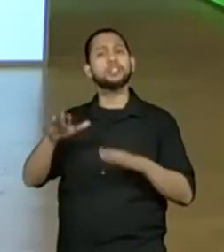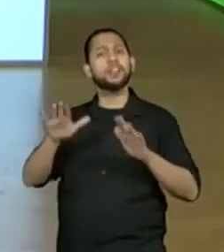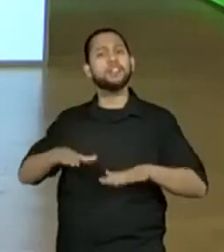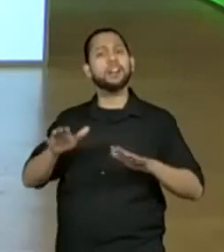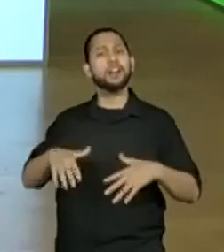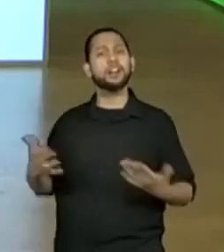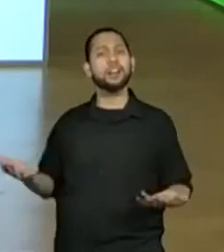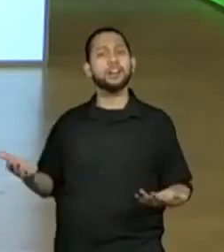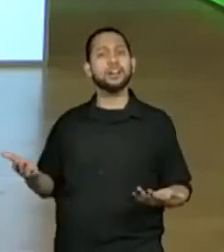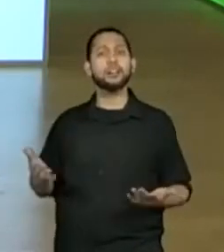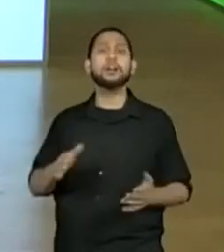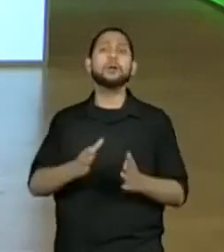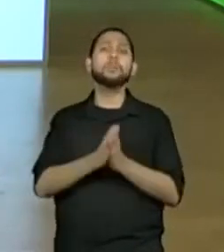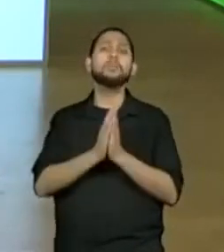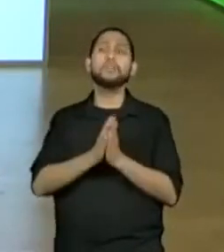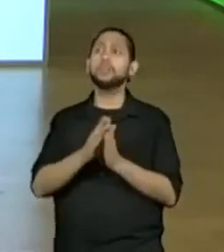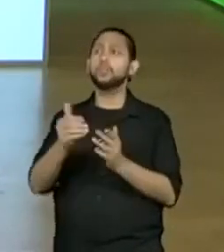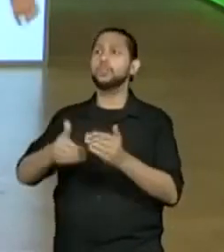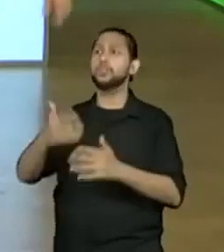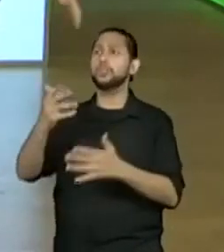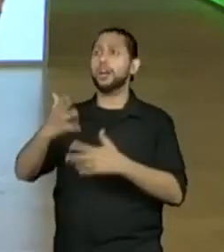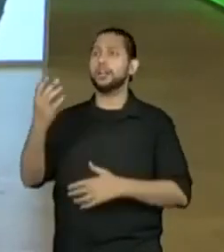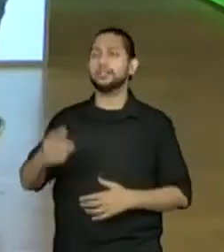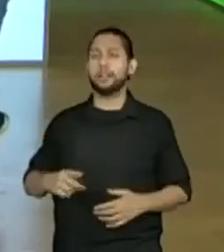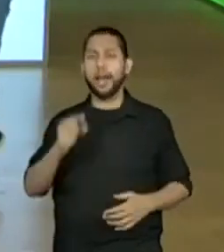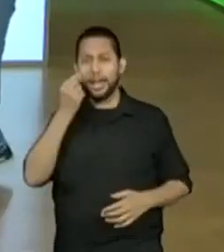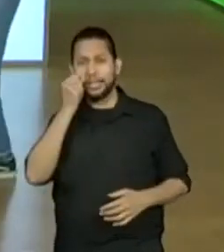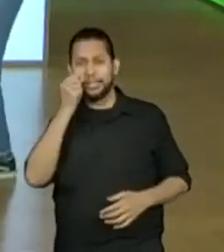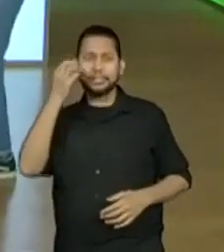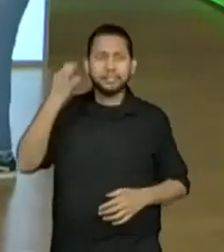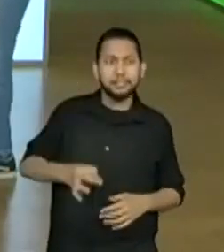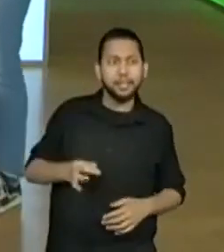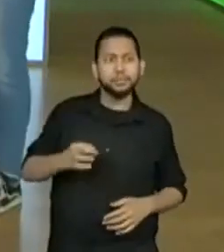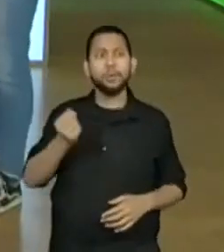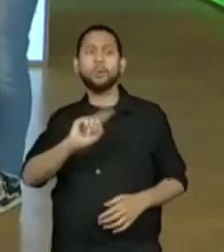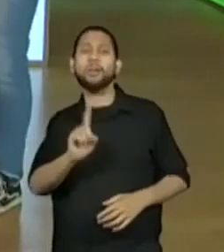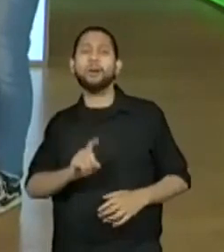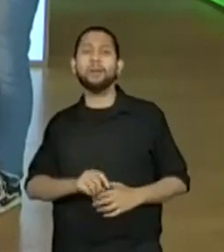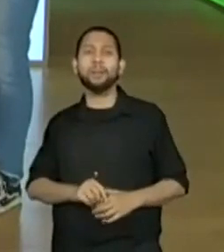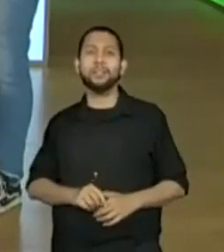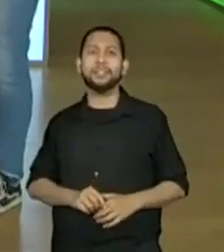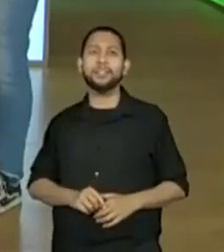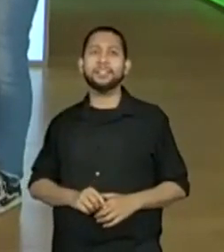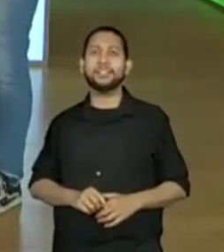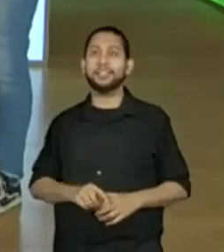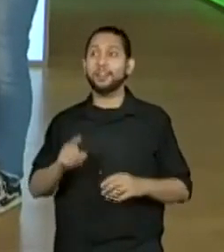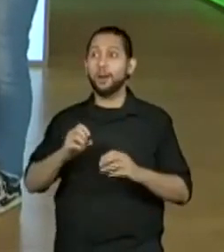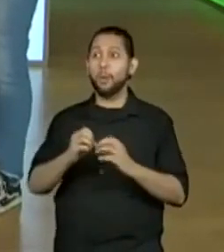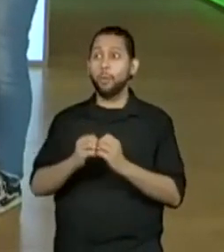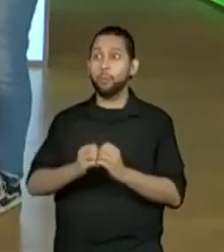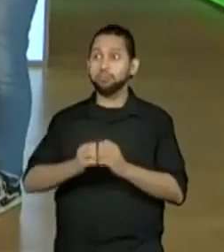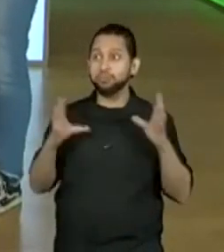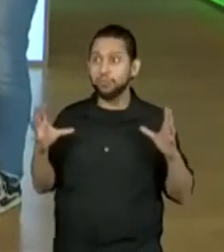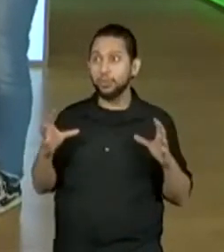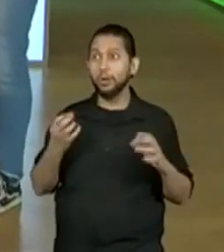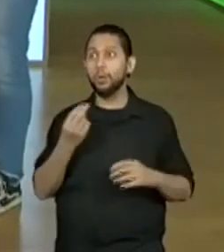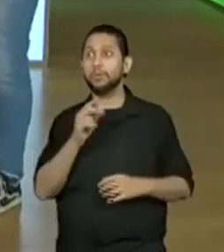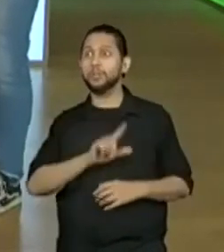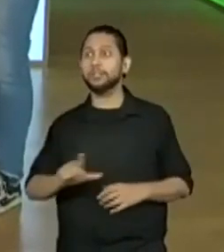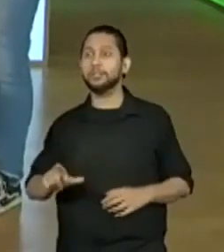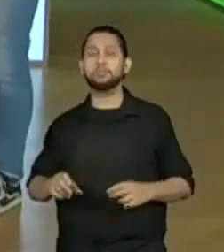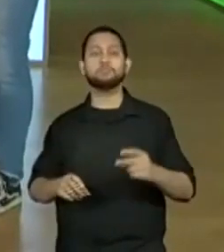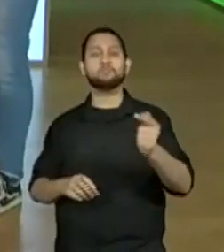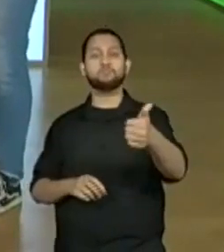alegria. Galera, coloca no chat se a Pro Aline vai acertar agora. Não vou acertar a bomba, vou acertar o espaço vazio.